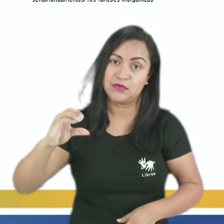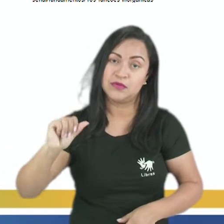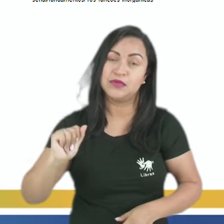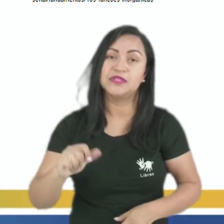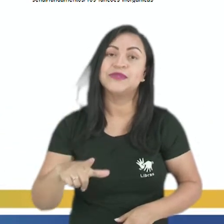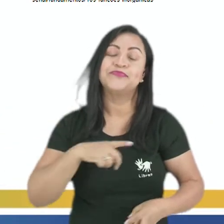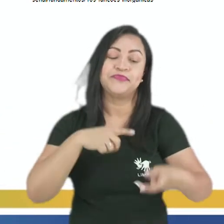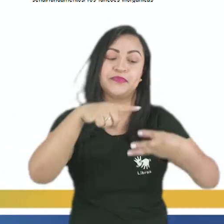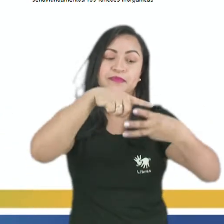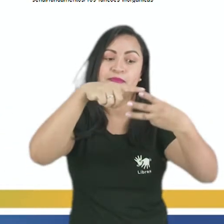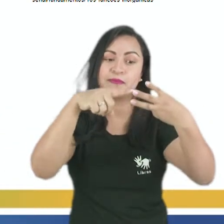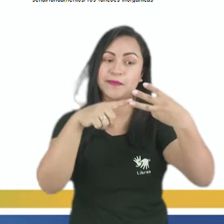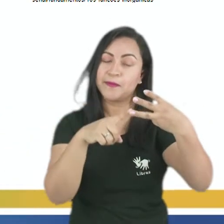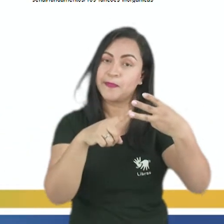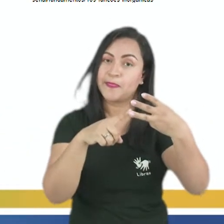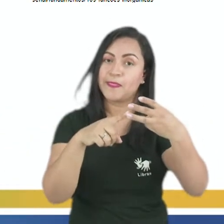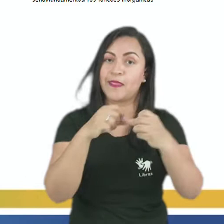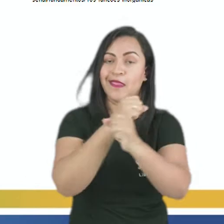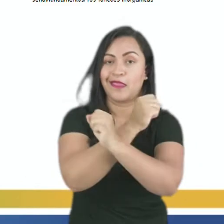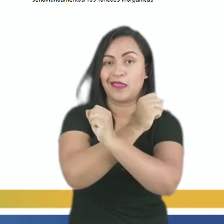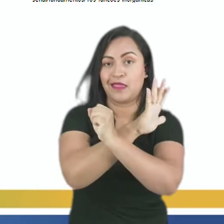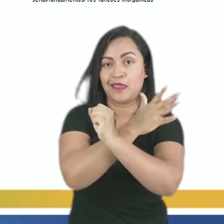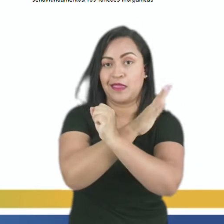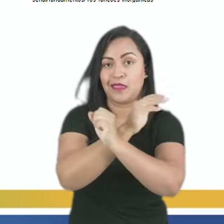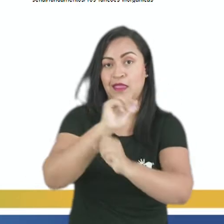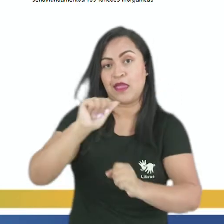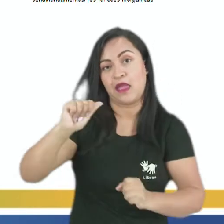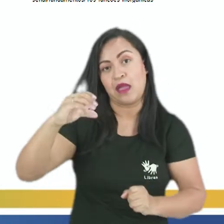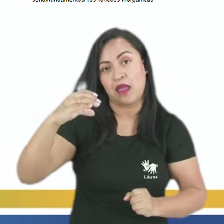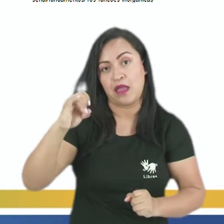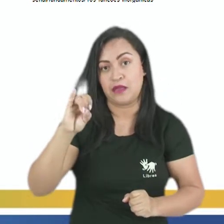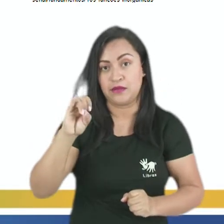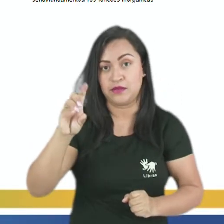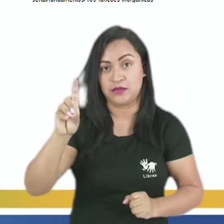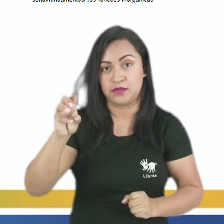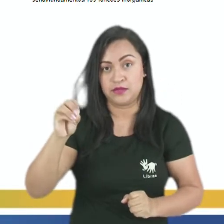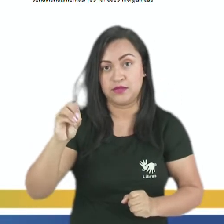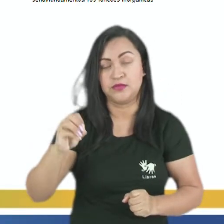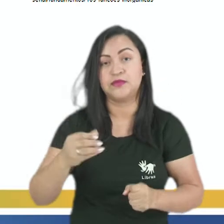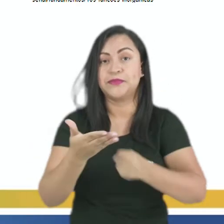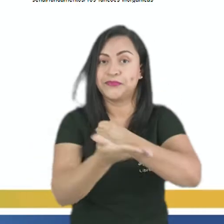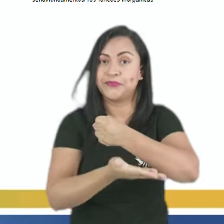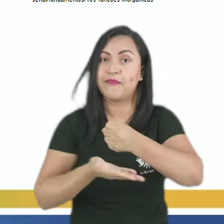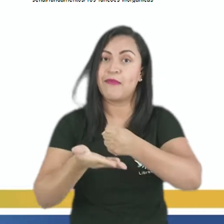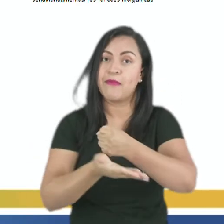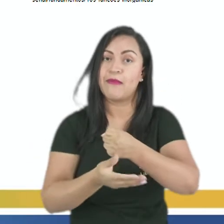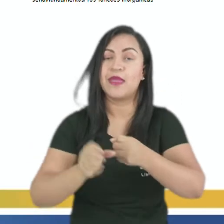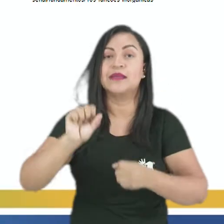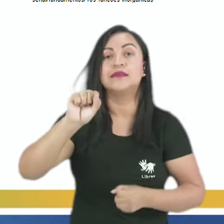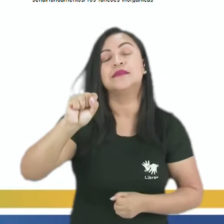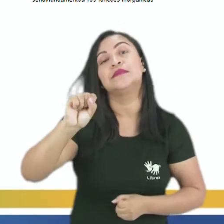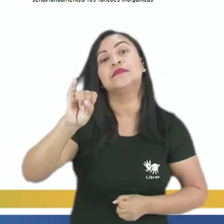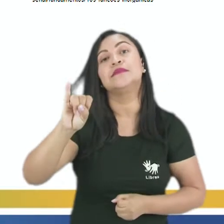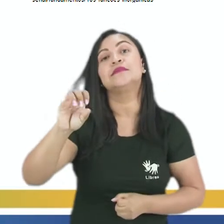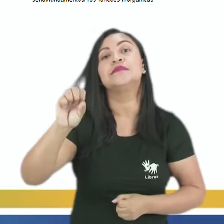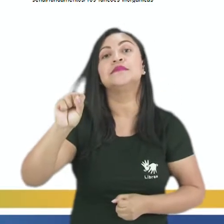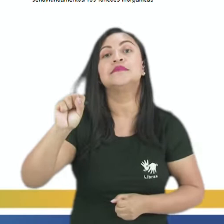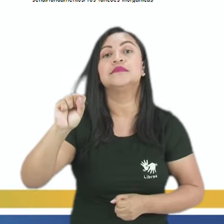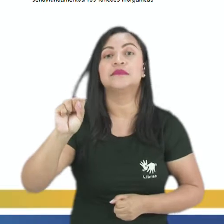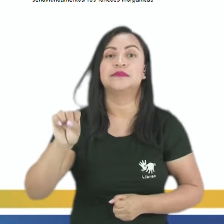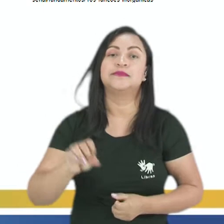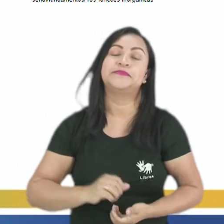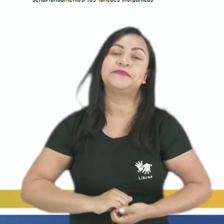bases e os sais. Além disso, nós temos os óxidos, mas nosso foco na aula vão ser nessas três funções químicas,